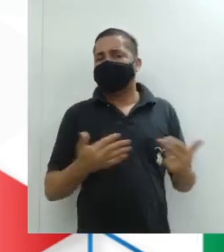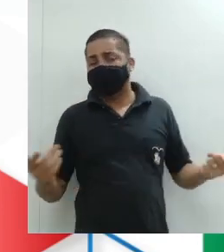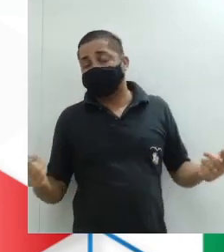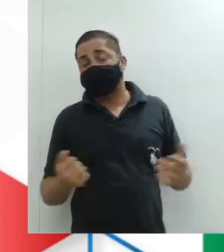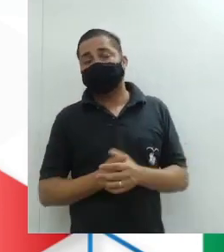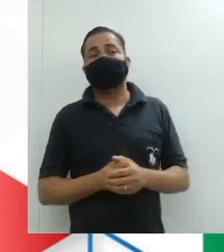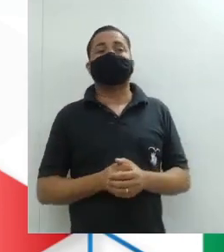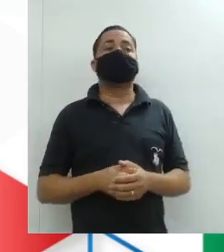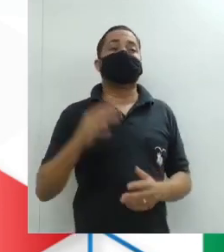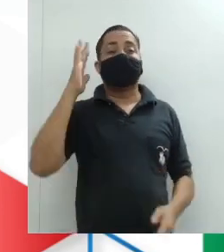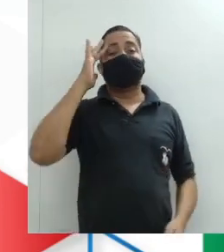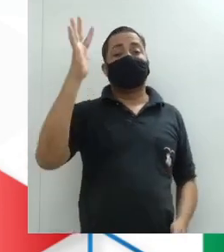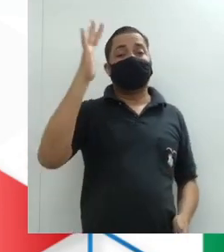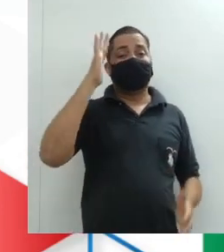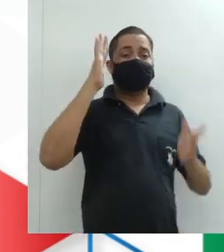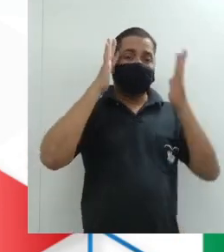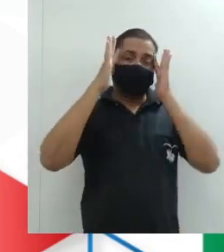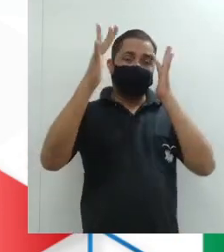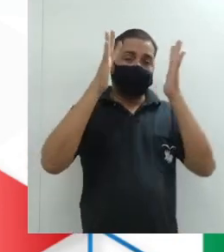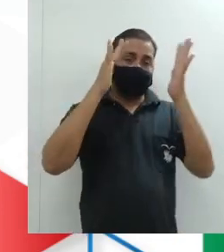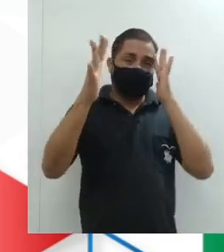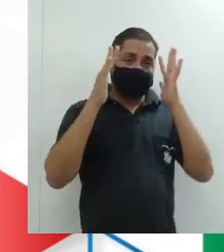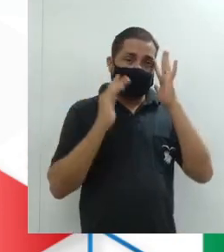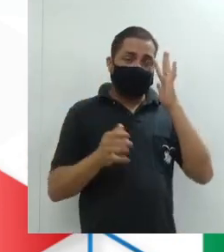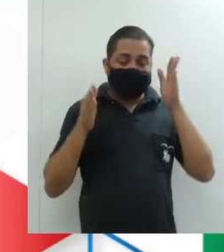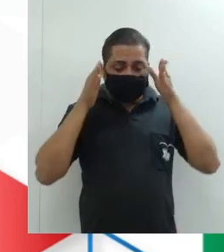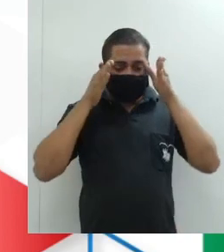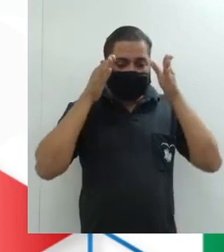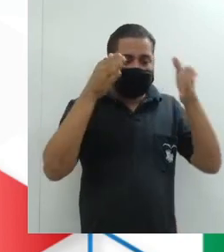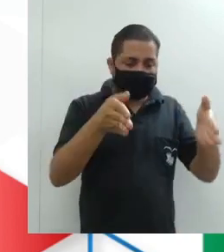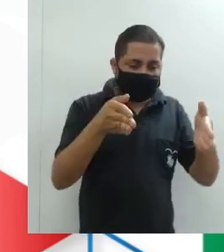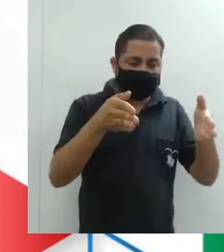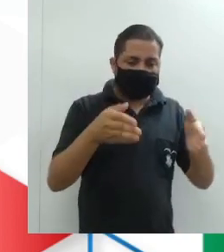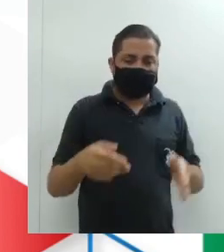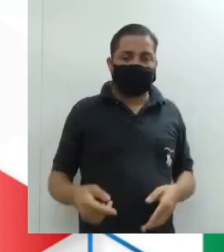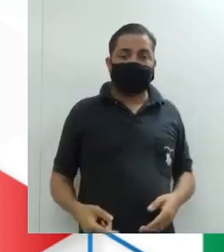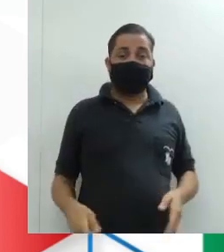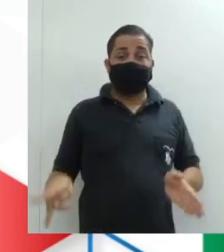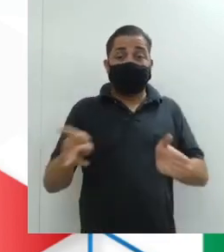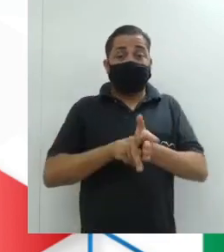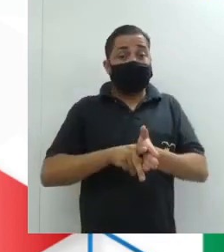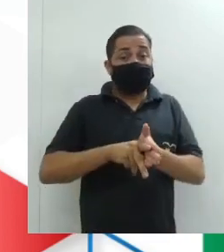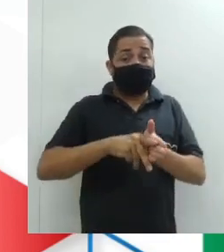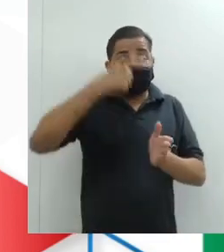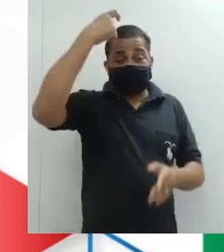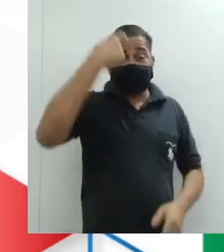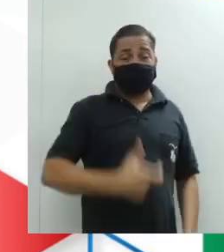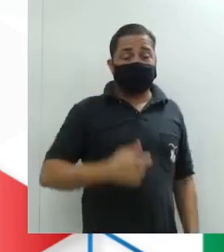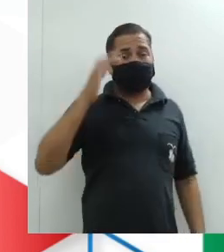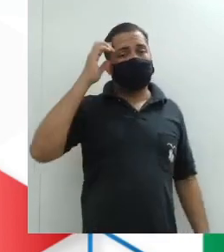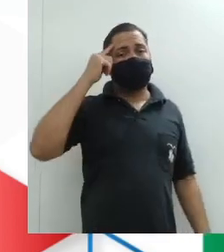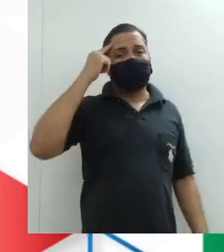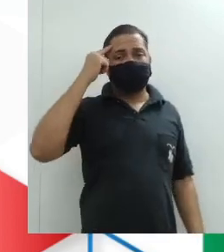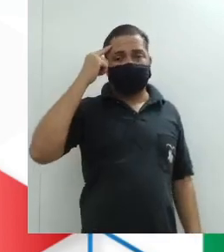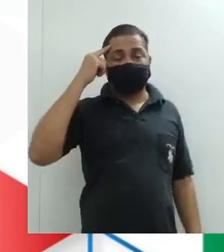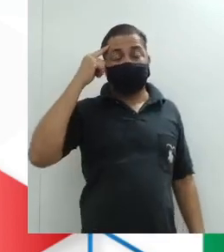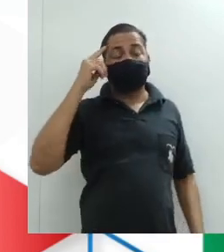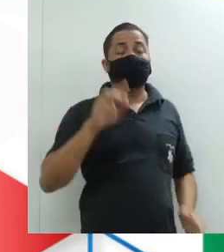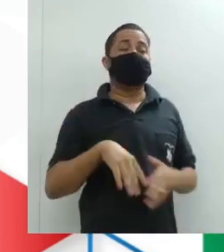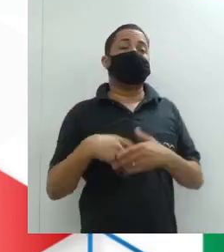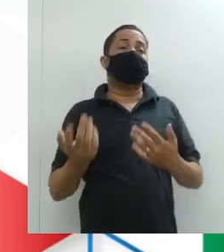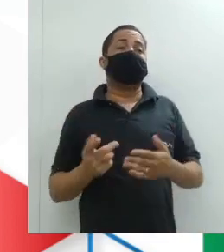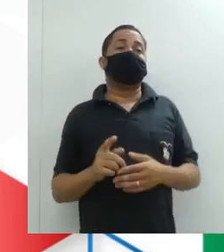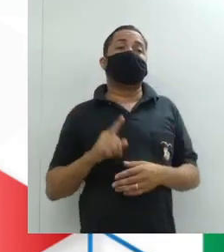a reflexão filosófica volta-se para analisar o próprio pensamento. Então, uma coisa é a